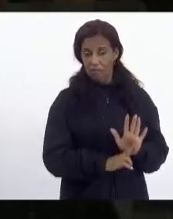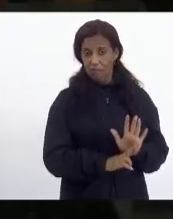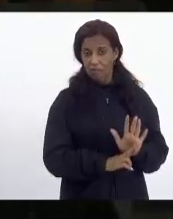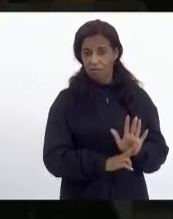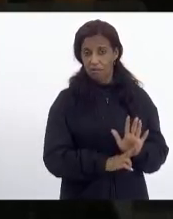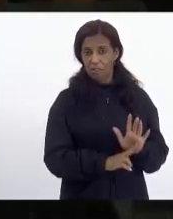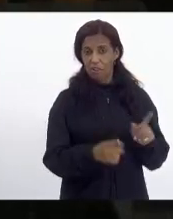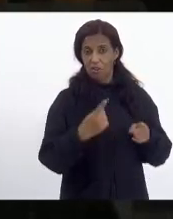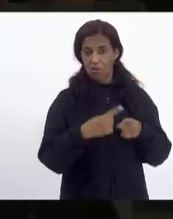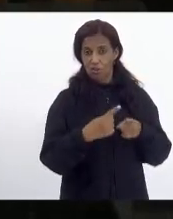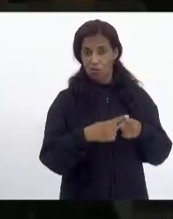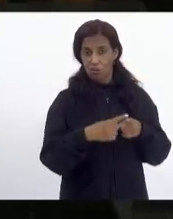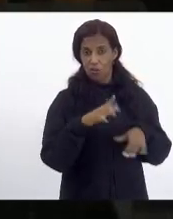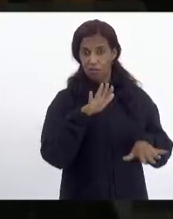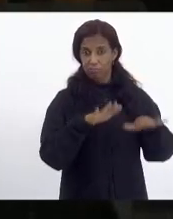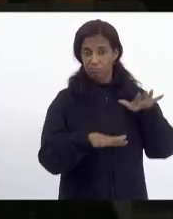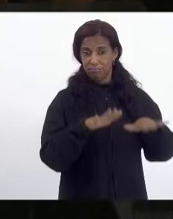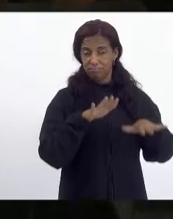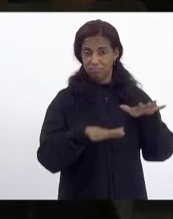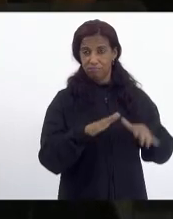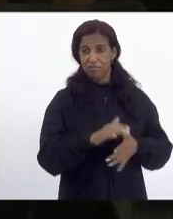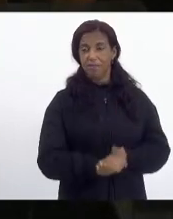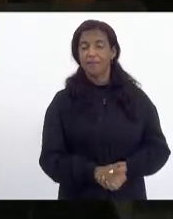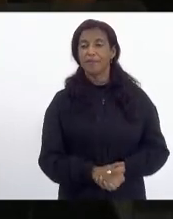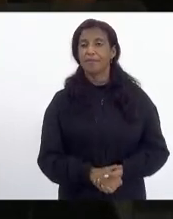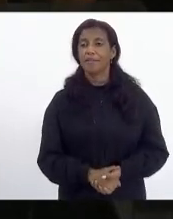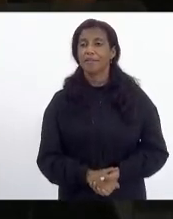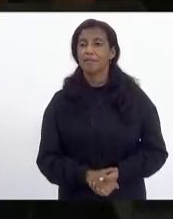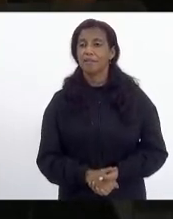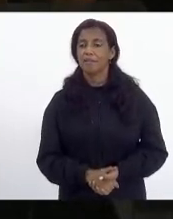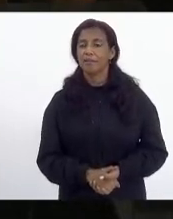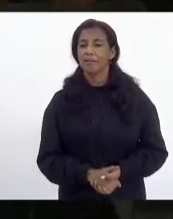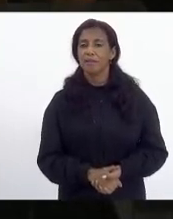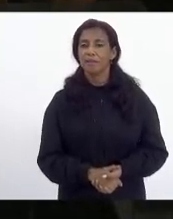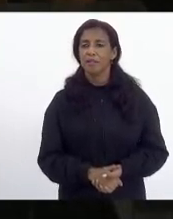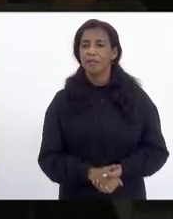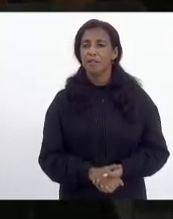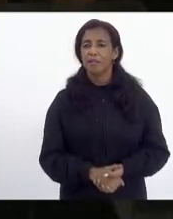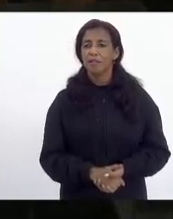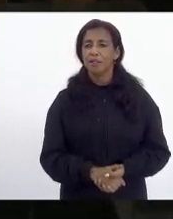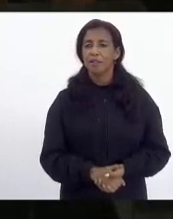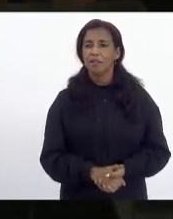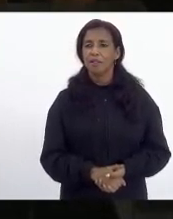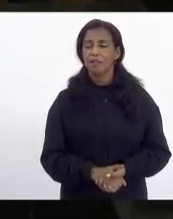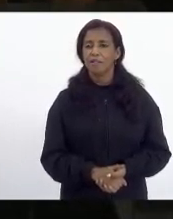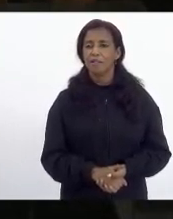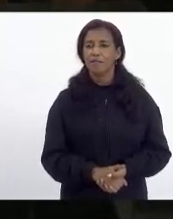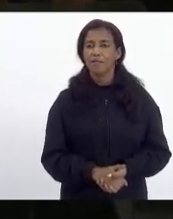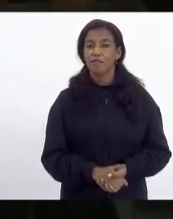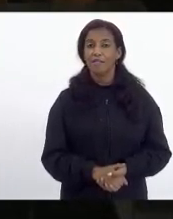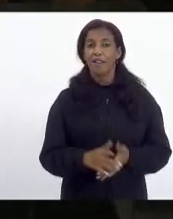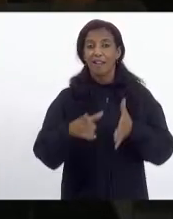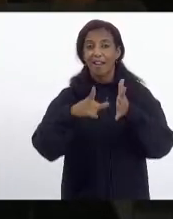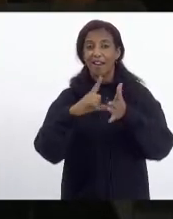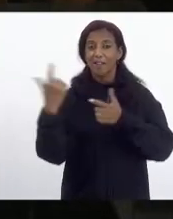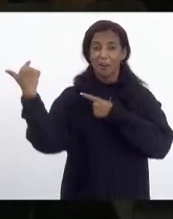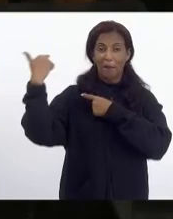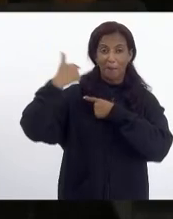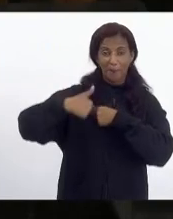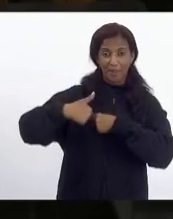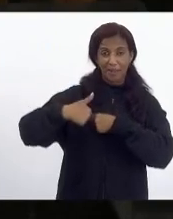de probabilidade do seu presidente e antes que eu estou achando minha atenção